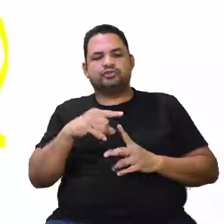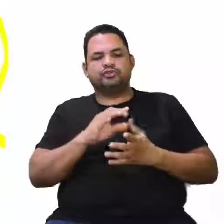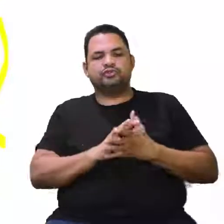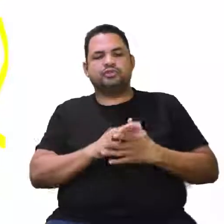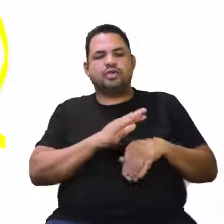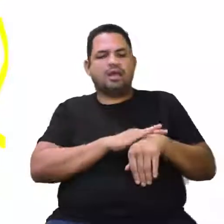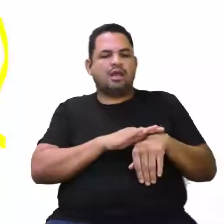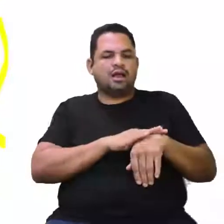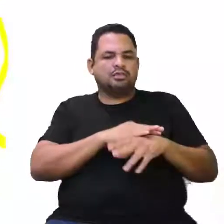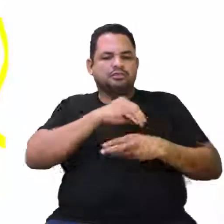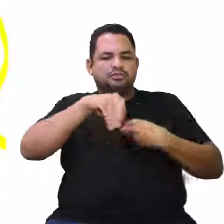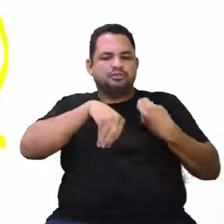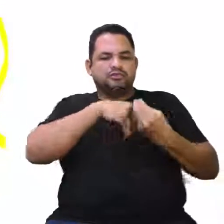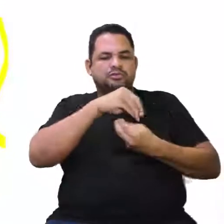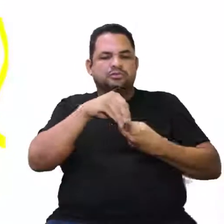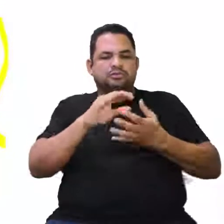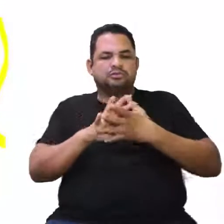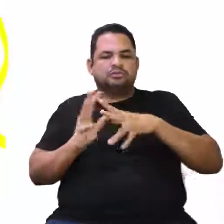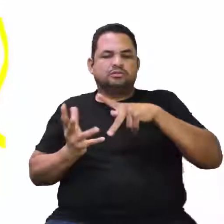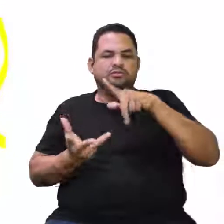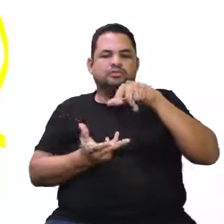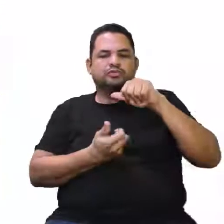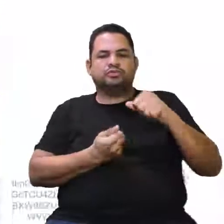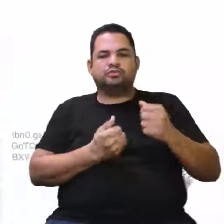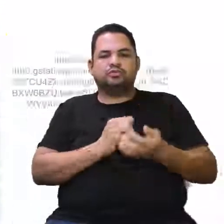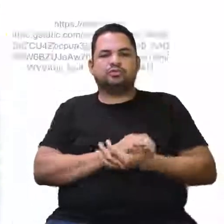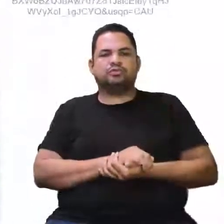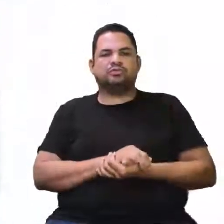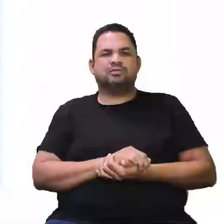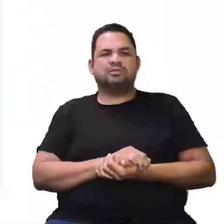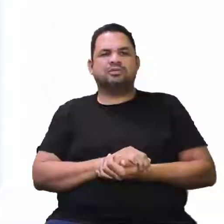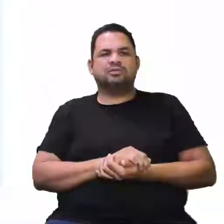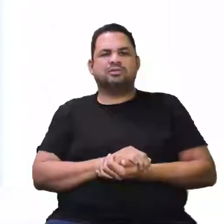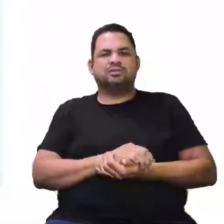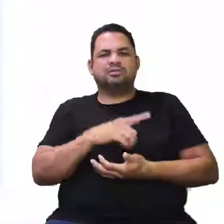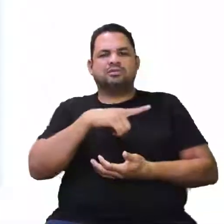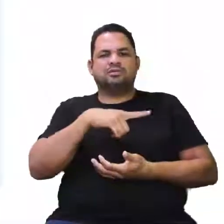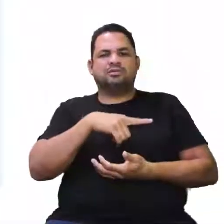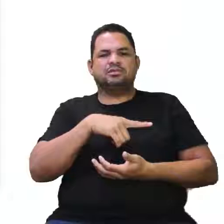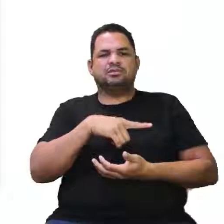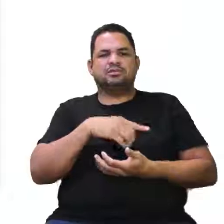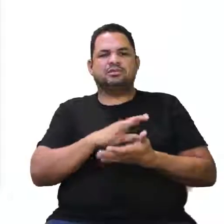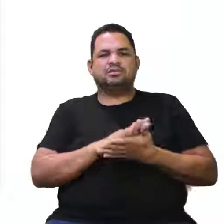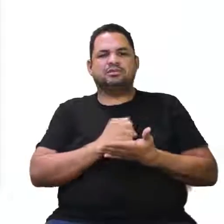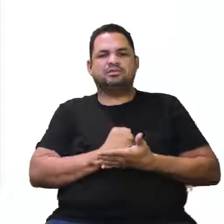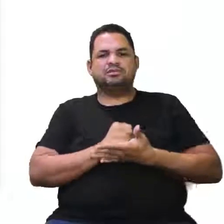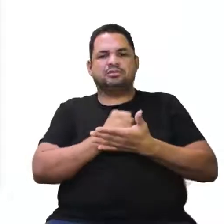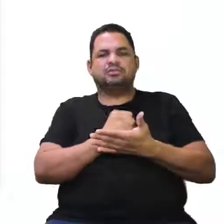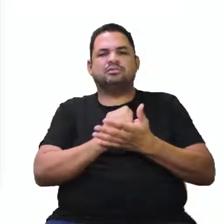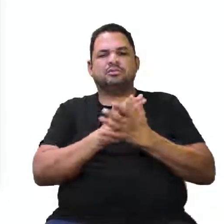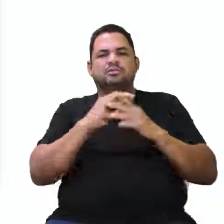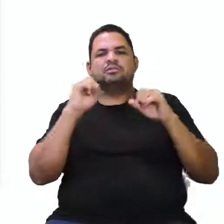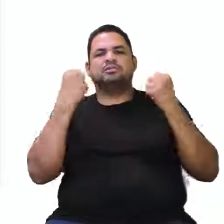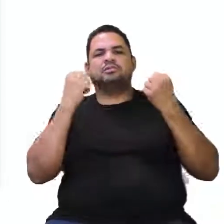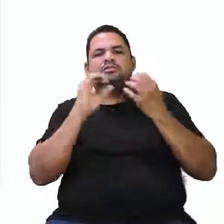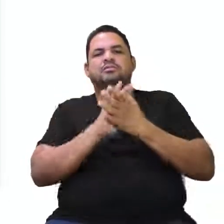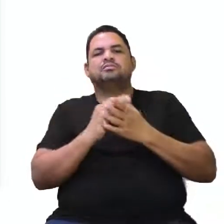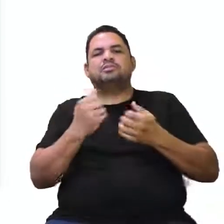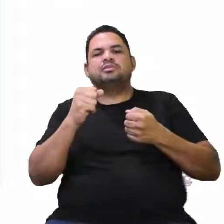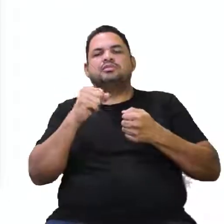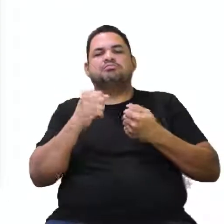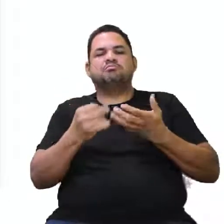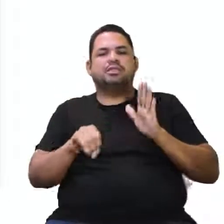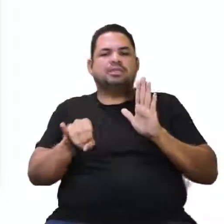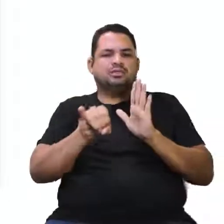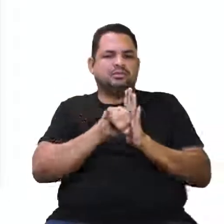de miscigenação. É aqui que vem a riqueza do mundo. Temos aqui contribuições que a atividade física pode